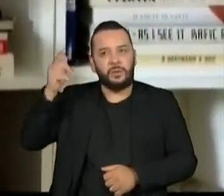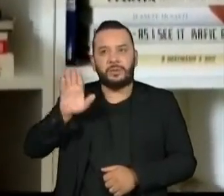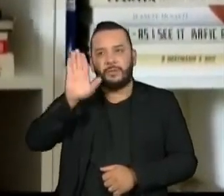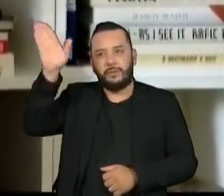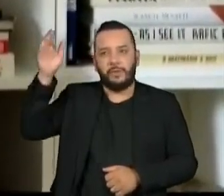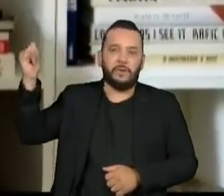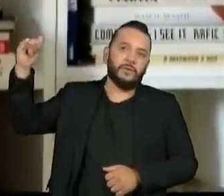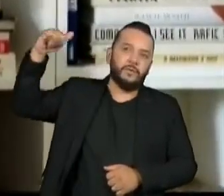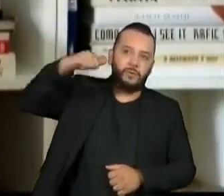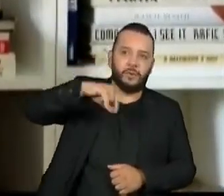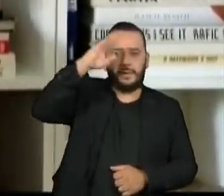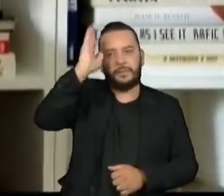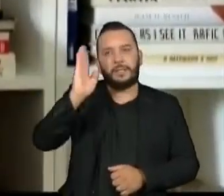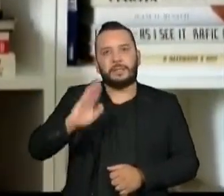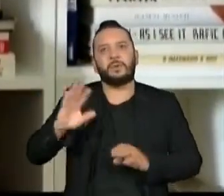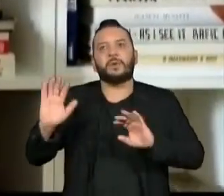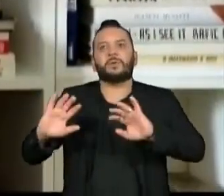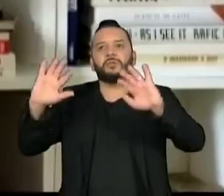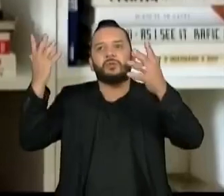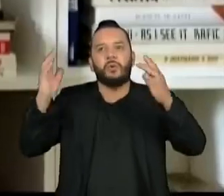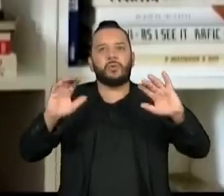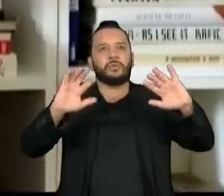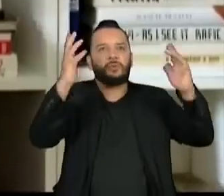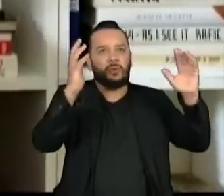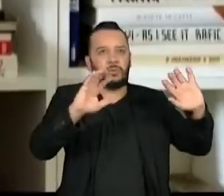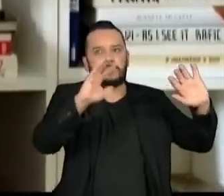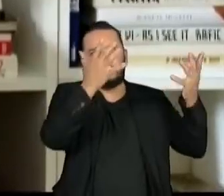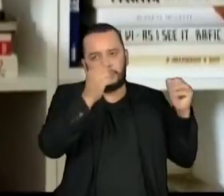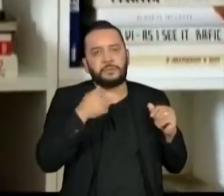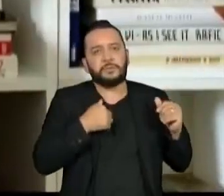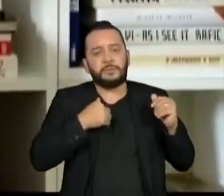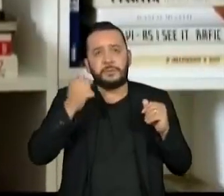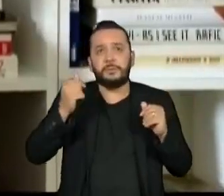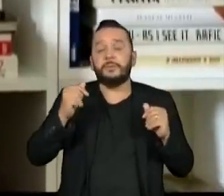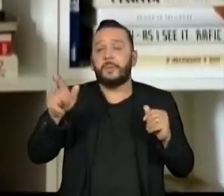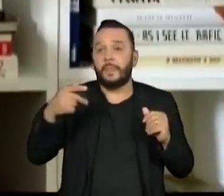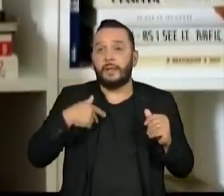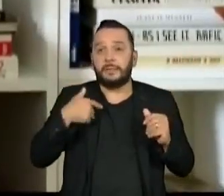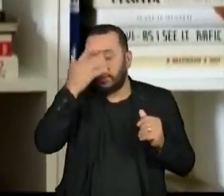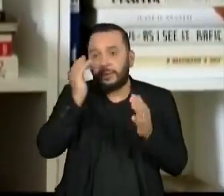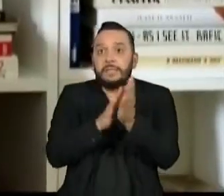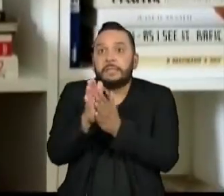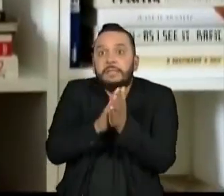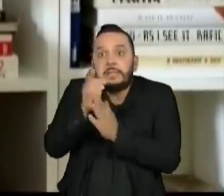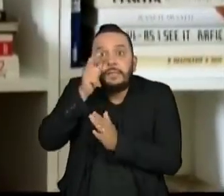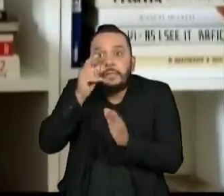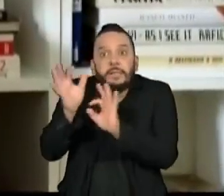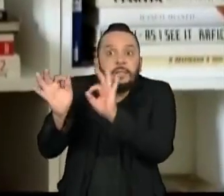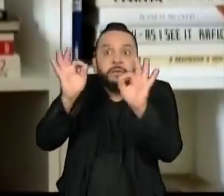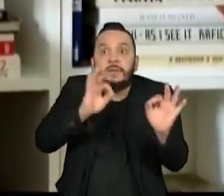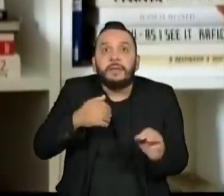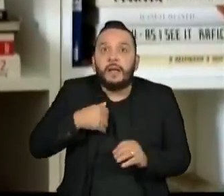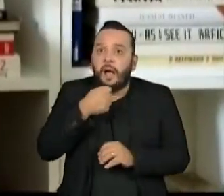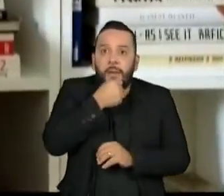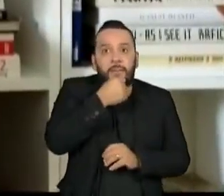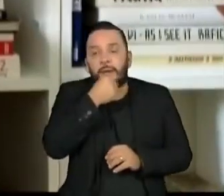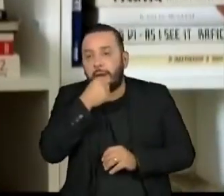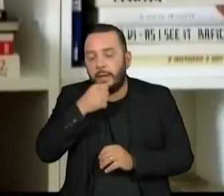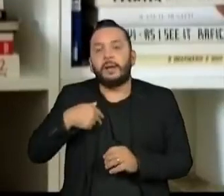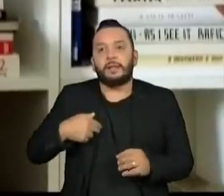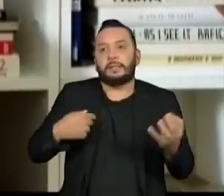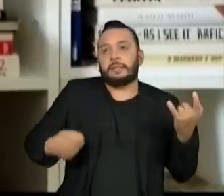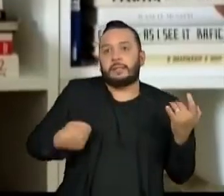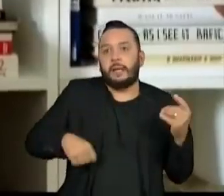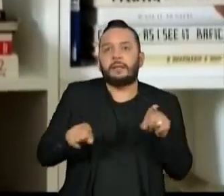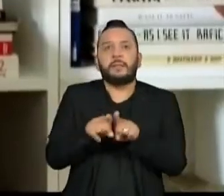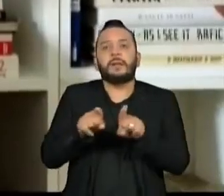alguns shows pelo Brasil e havia uma expectativa muito grande, não só em relação ao que você iria tocar e cantar, mas especialmente ao que você iria falar e